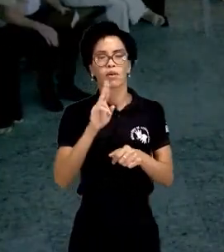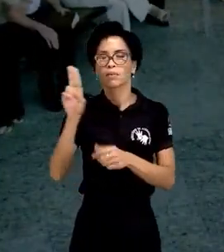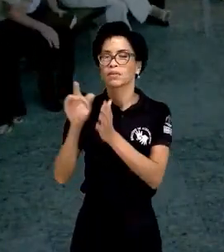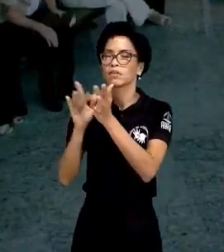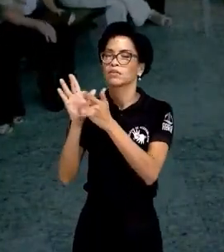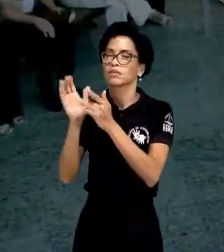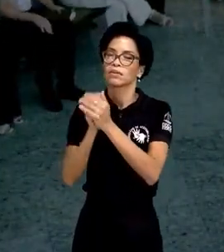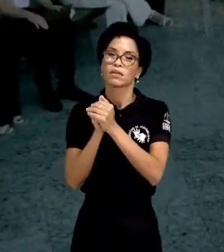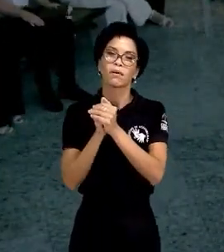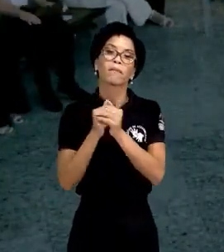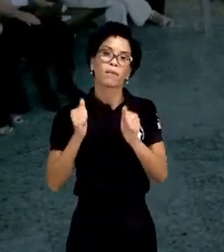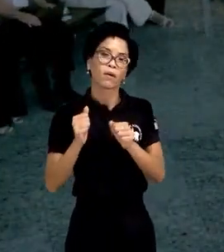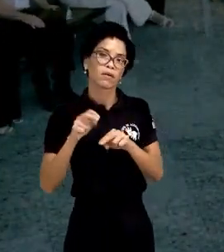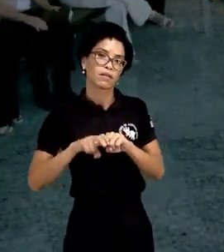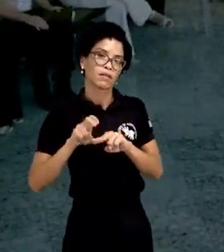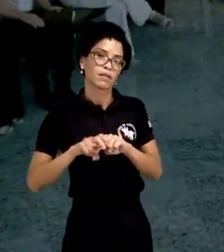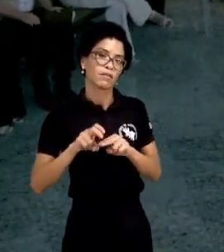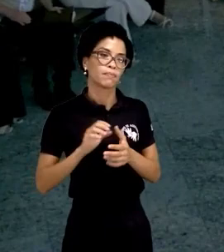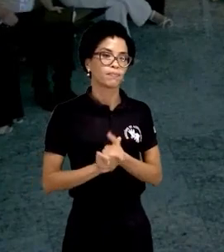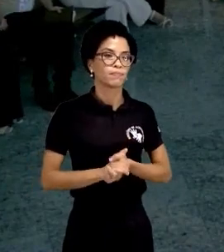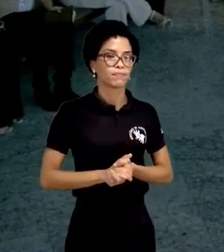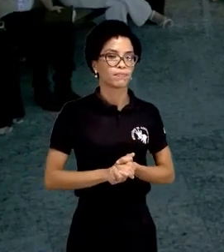igreja,